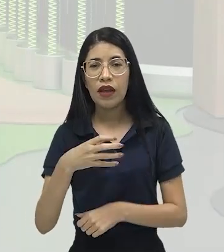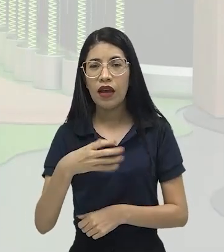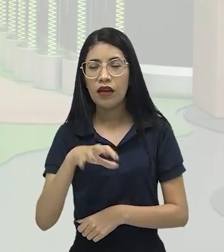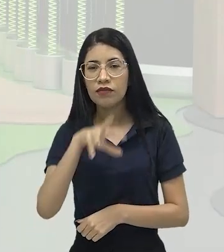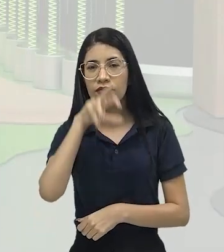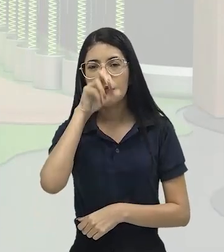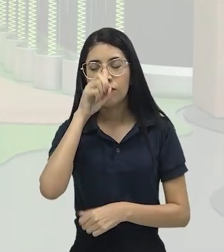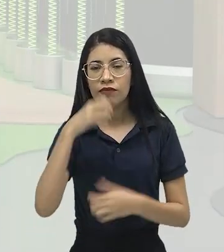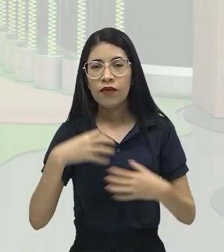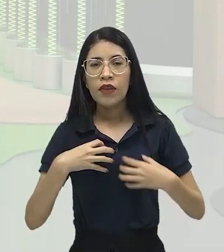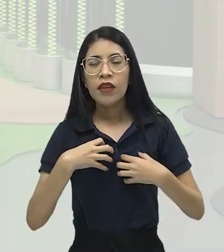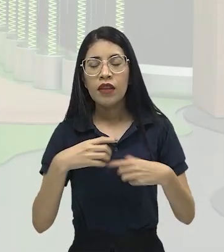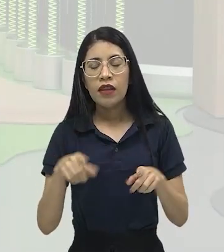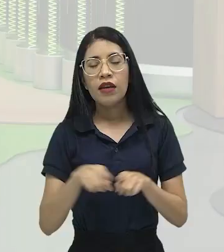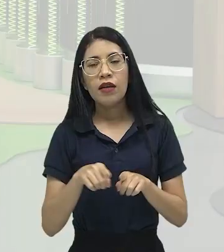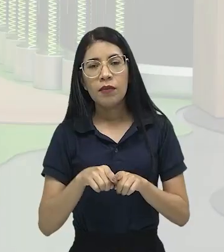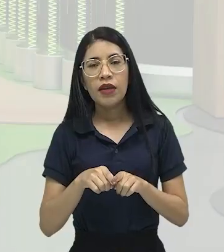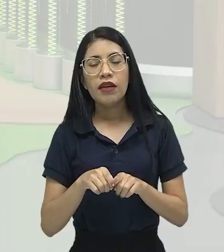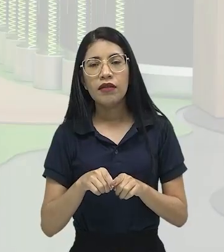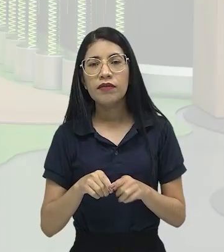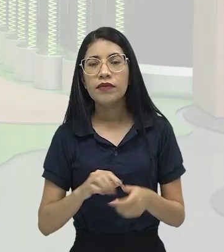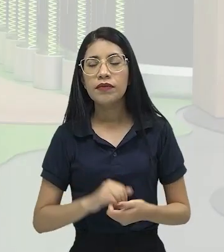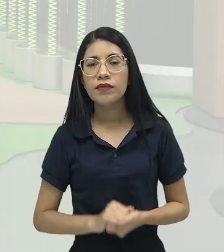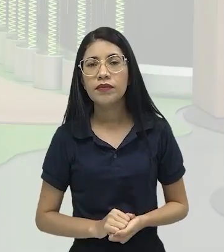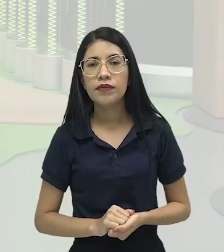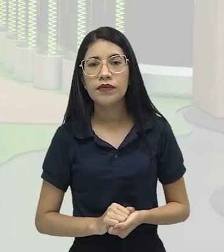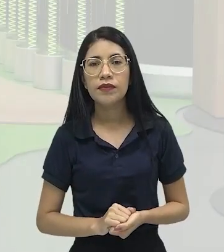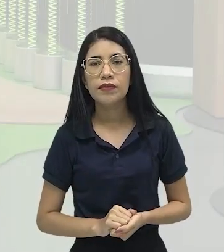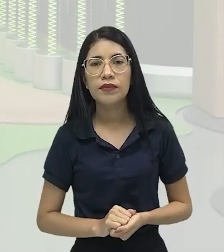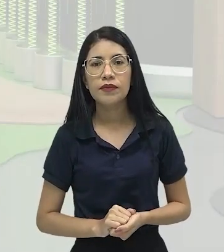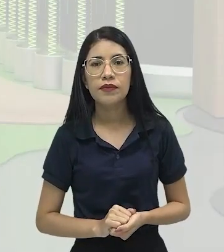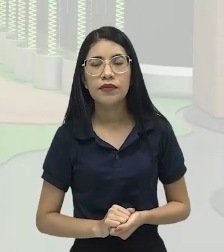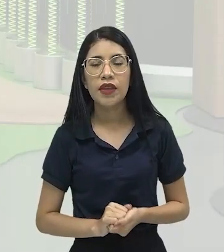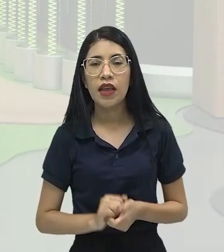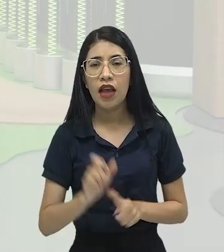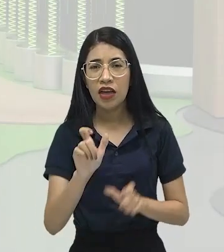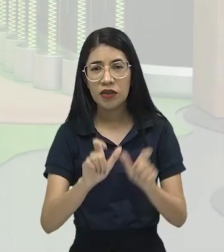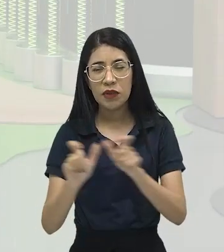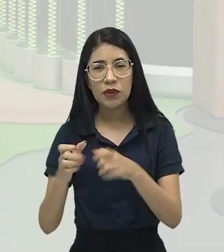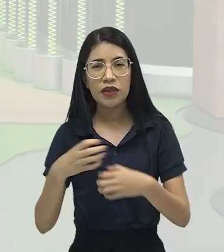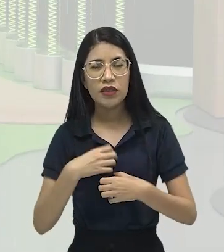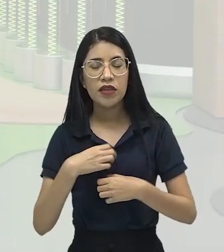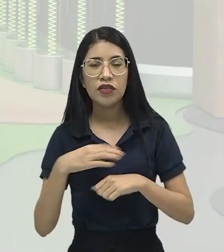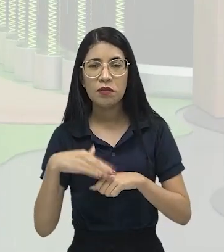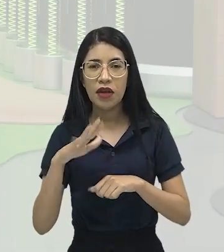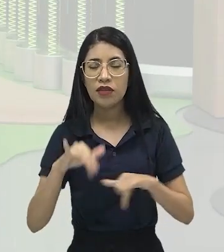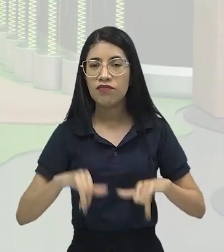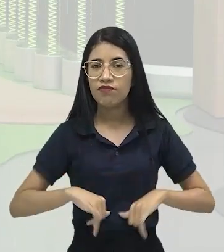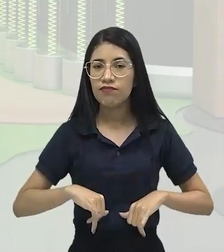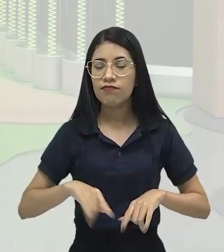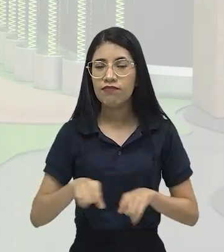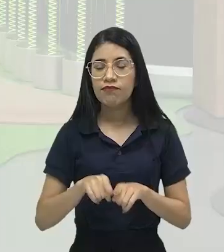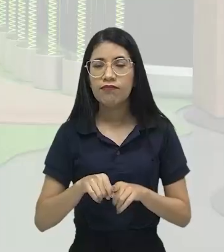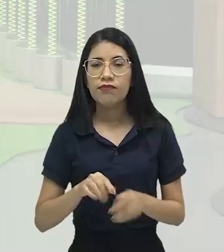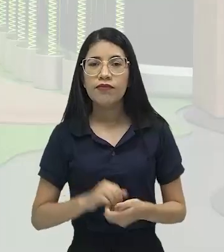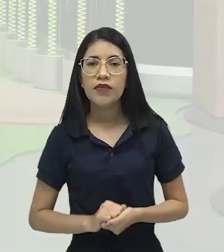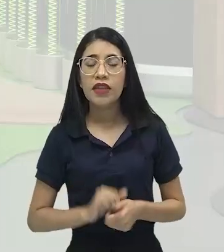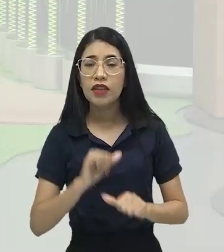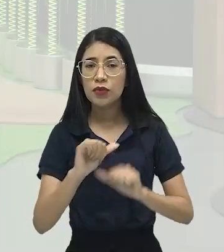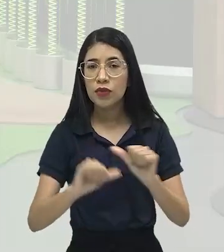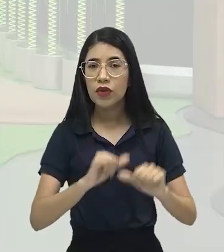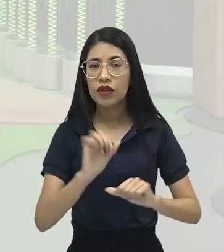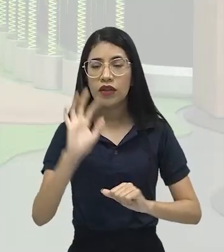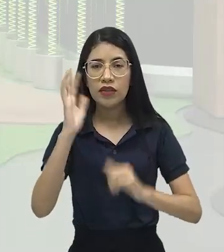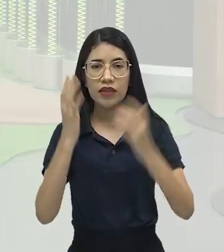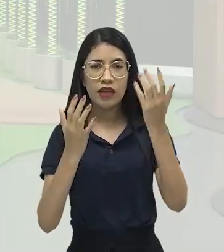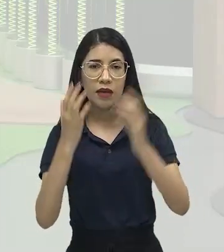né, vem sendo muito sentida isso daí pela população nos últimos anos, e alterações